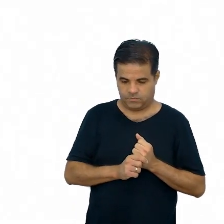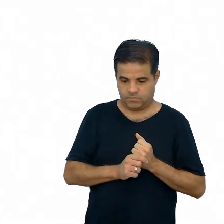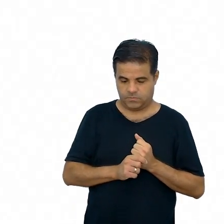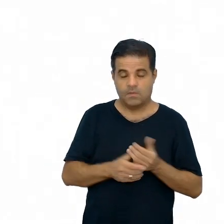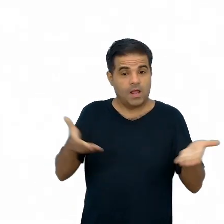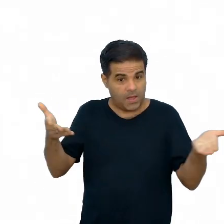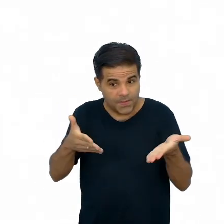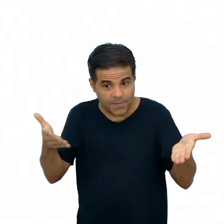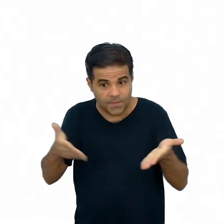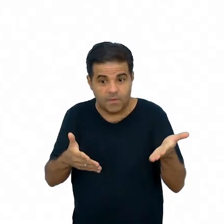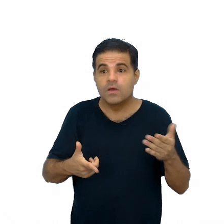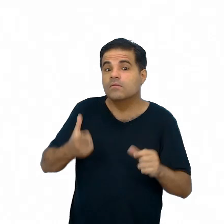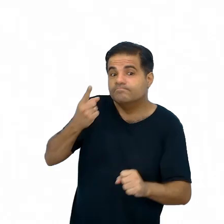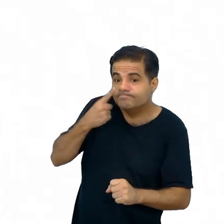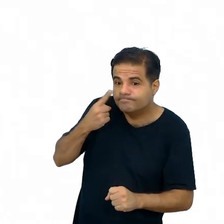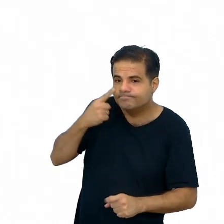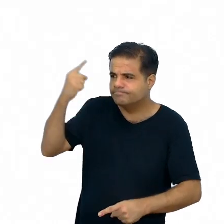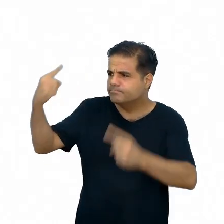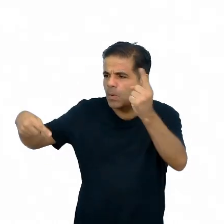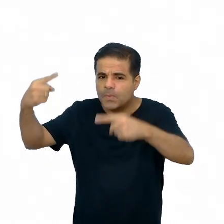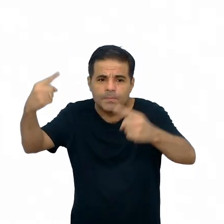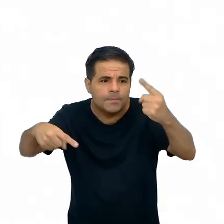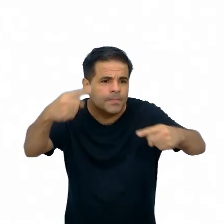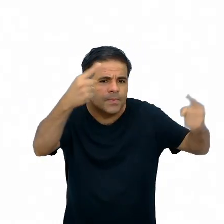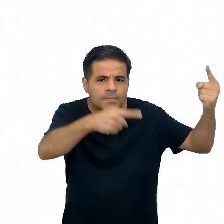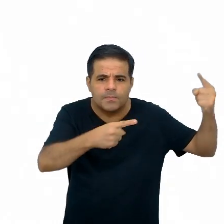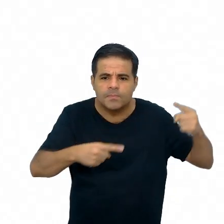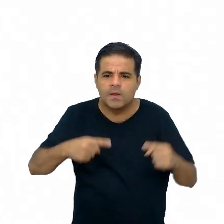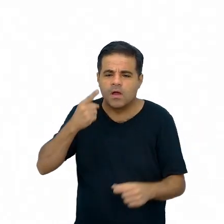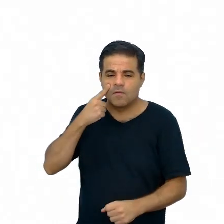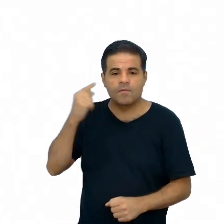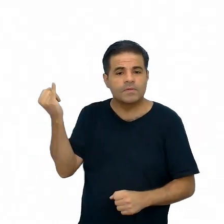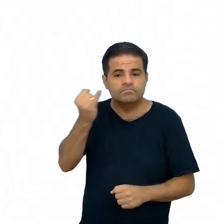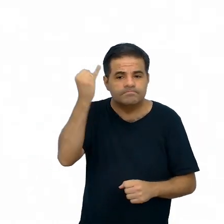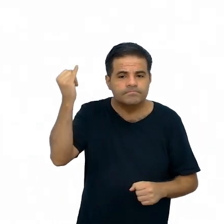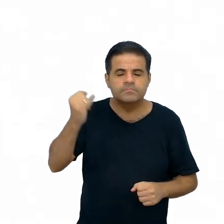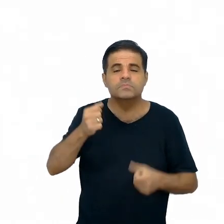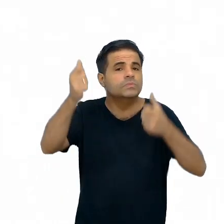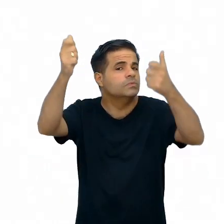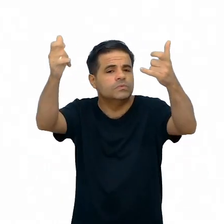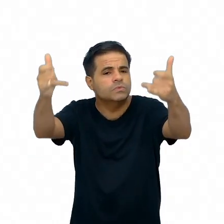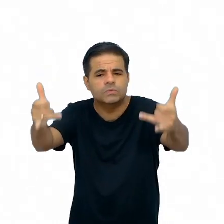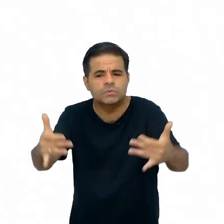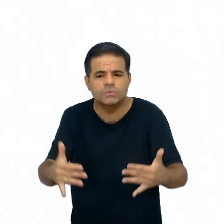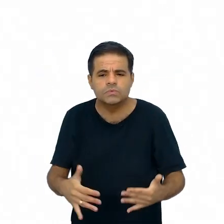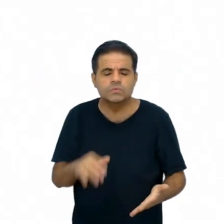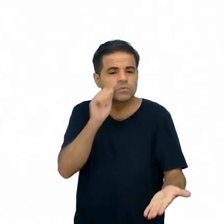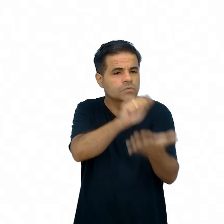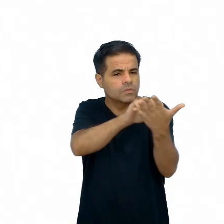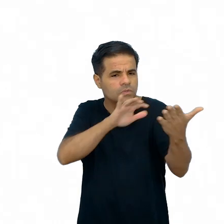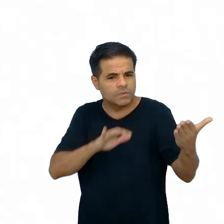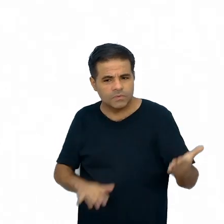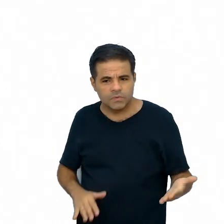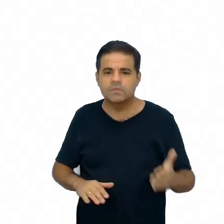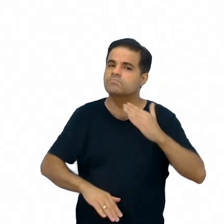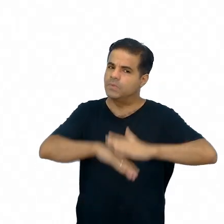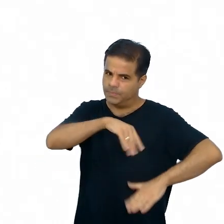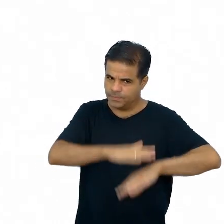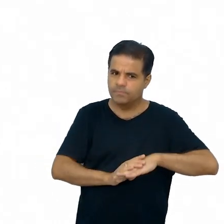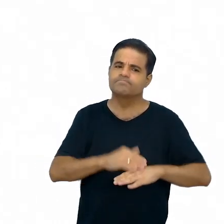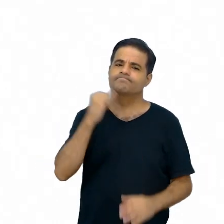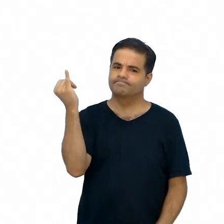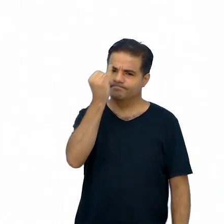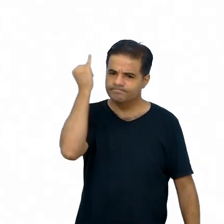Nós iremos, discutir aí um pouquinho, falar um pouquinho aí dessas habilidades